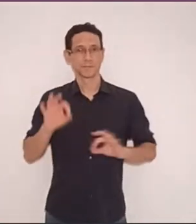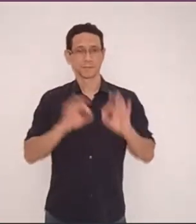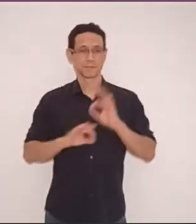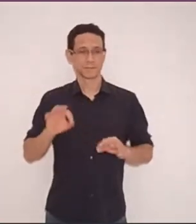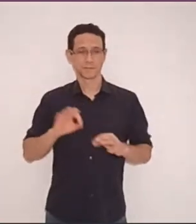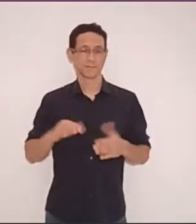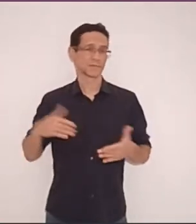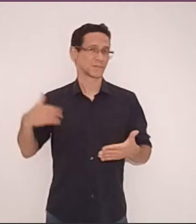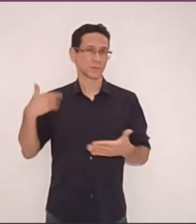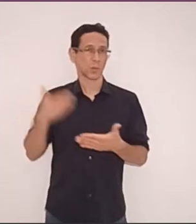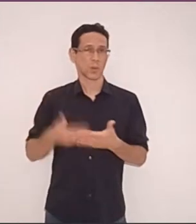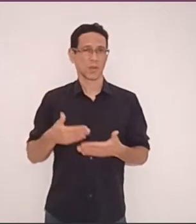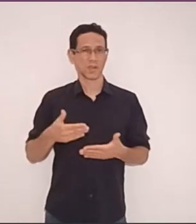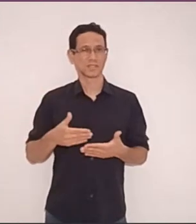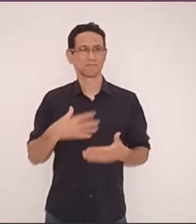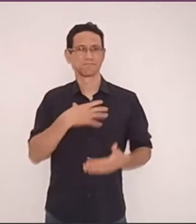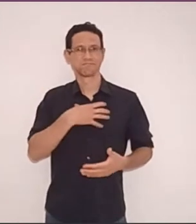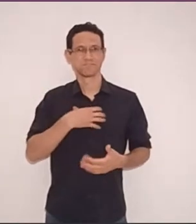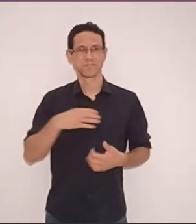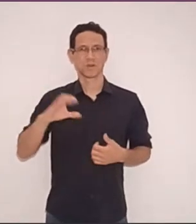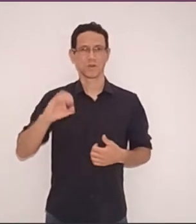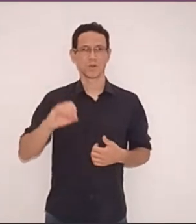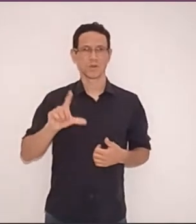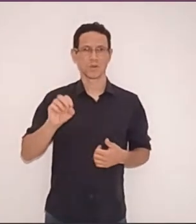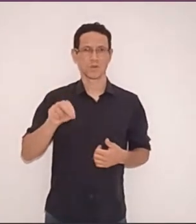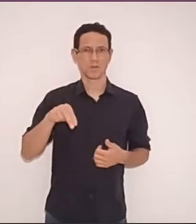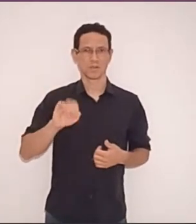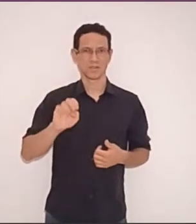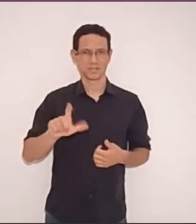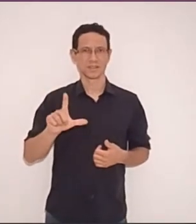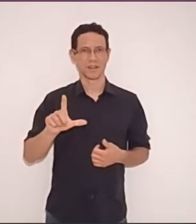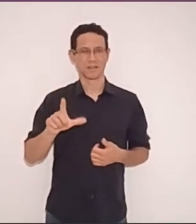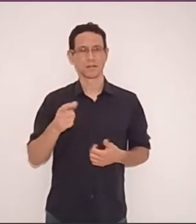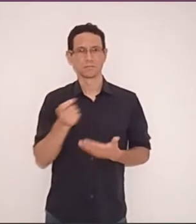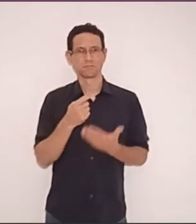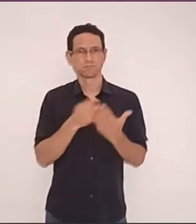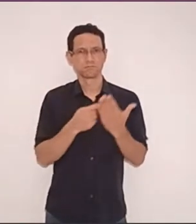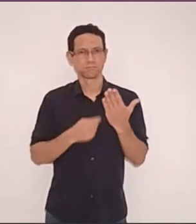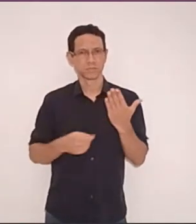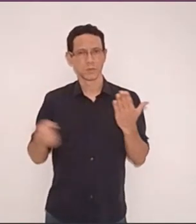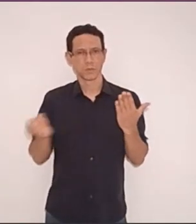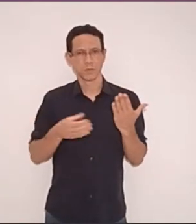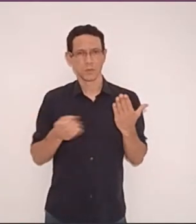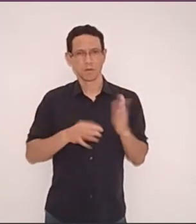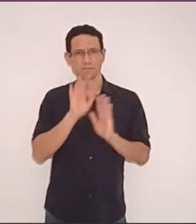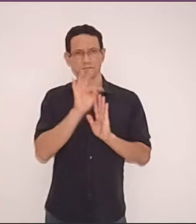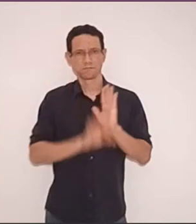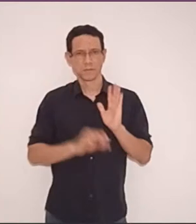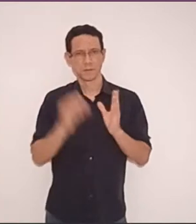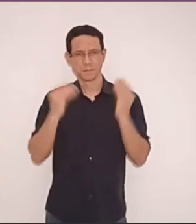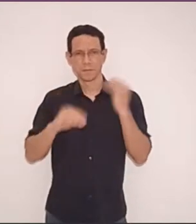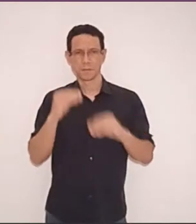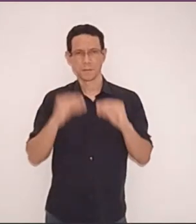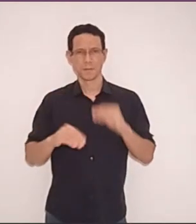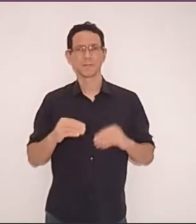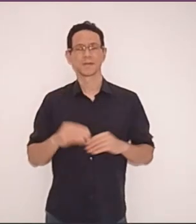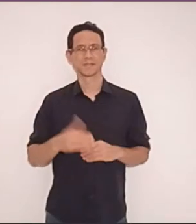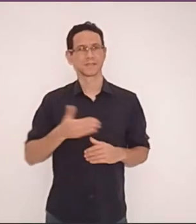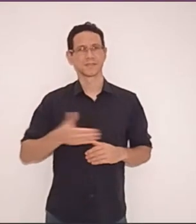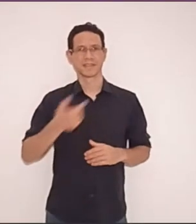ainda Colonial aqui então nesse momento escrevendo esse texto para poder